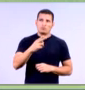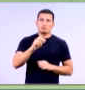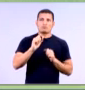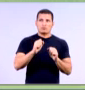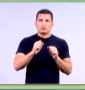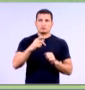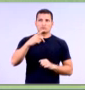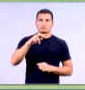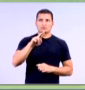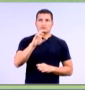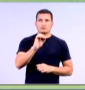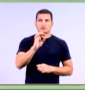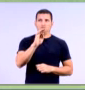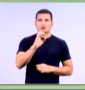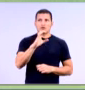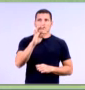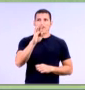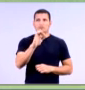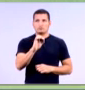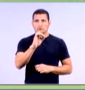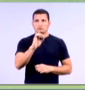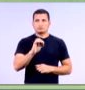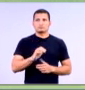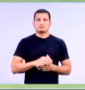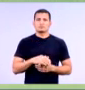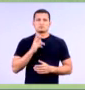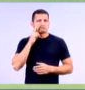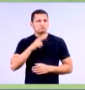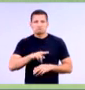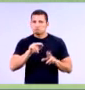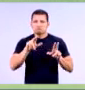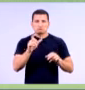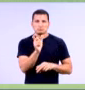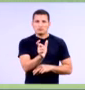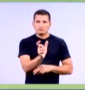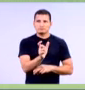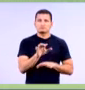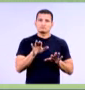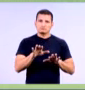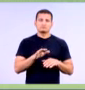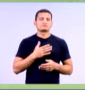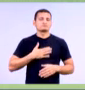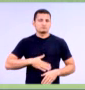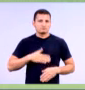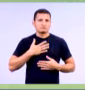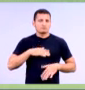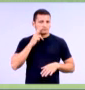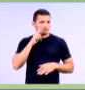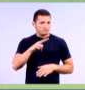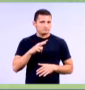protected. Nossa, professor, nunca vi essa palavra protected. Nós vamos ver com mais calma, gente, tá? Quando a gente for falar